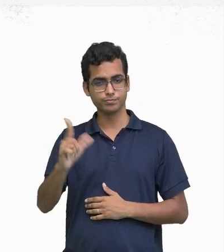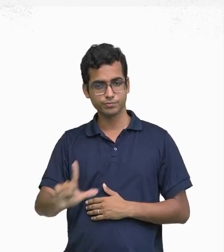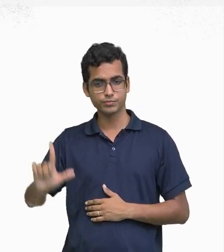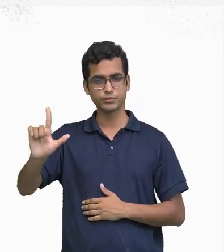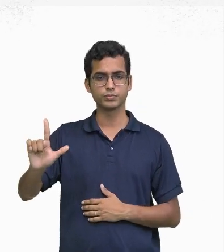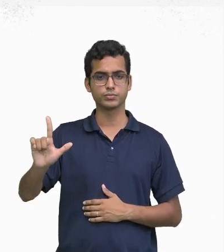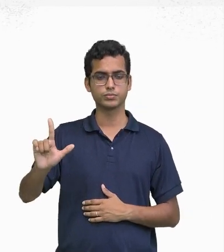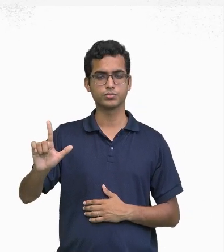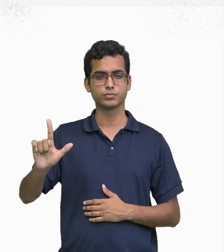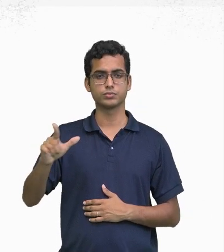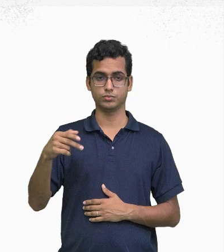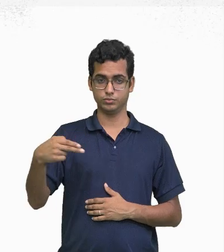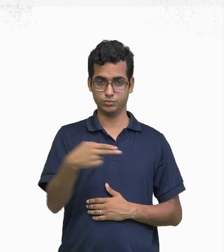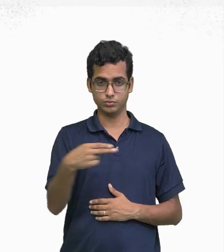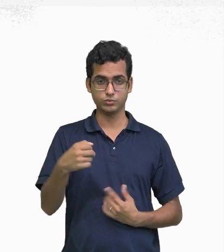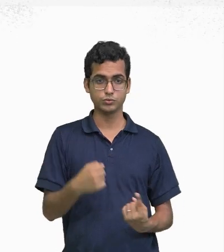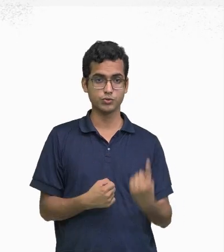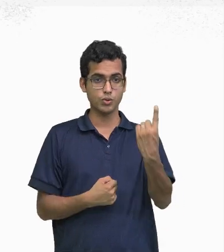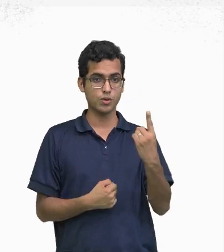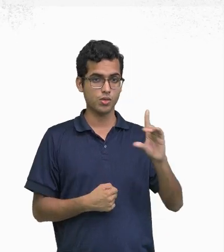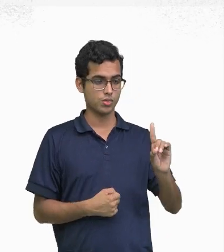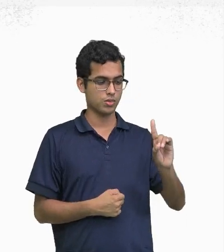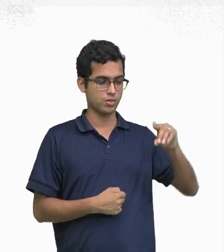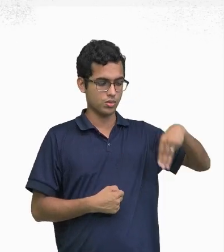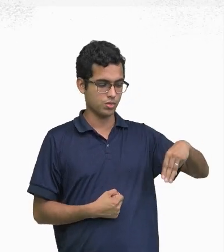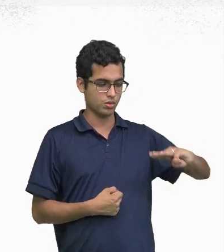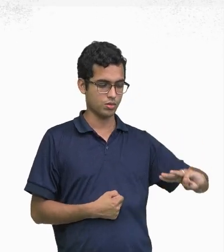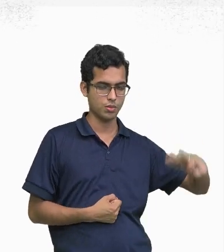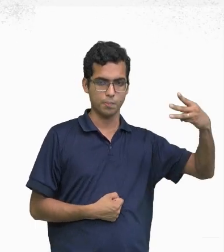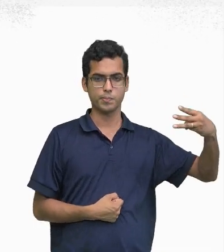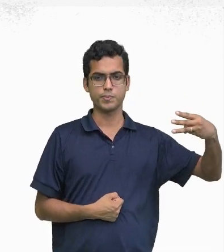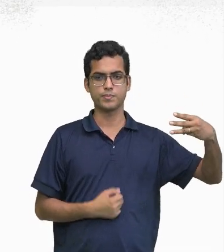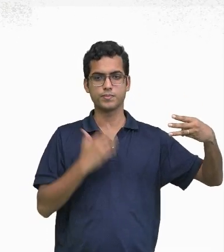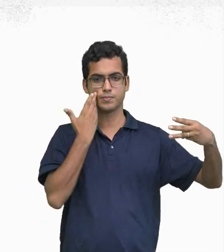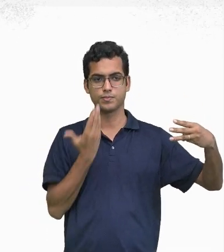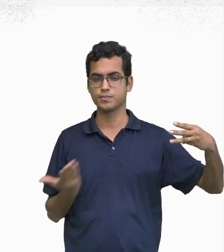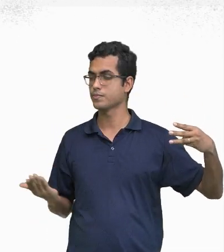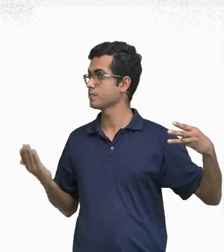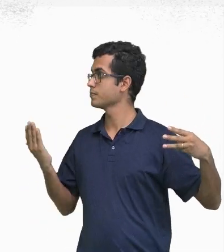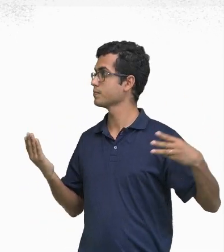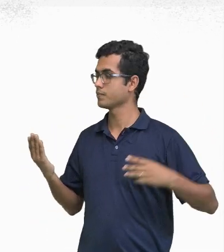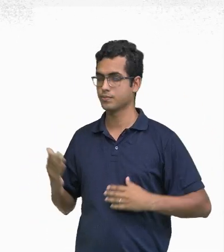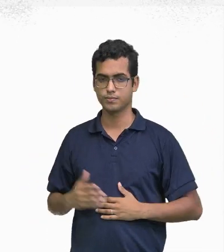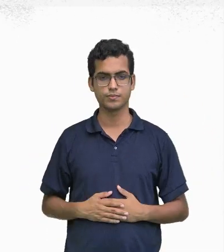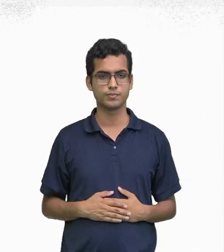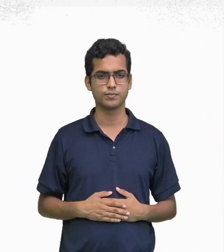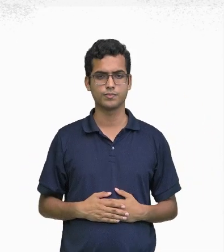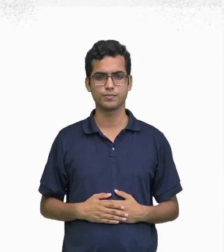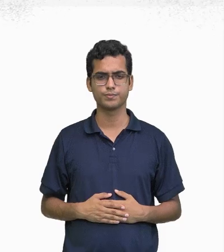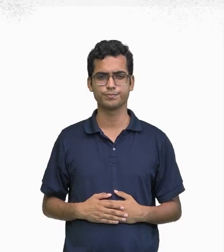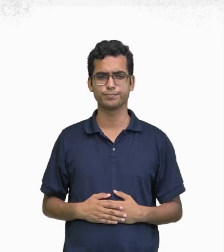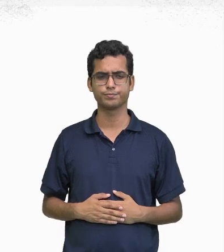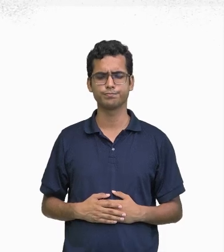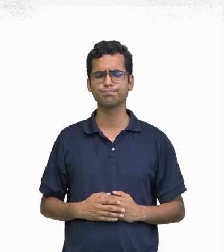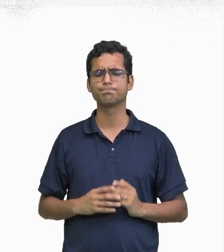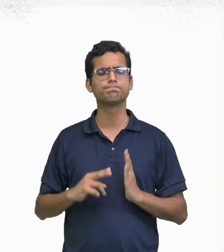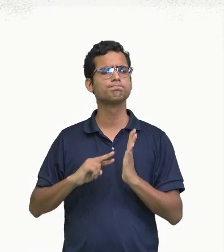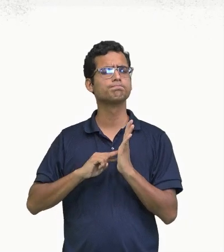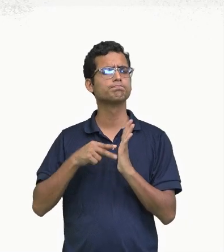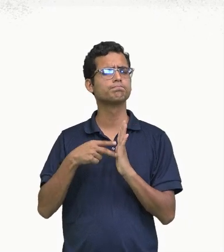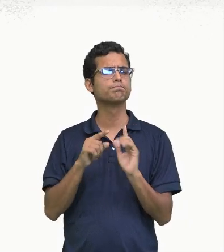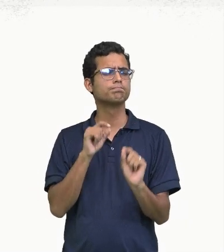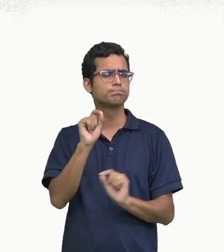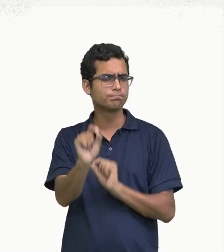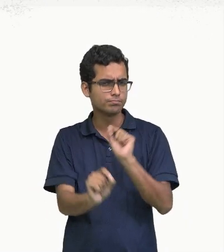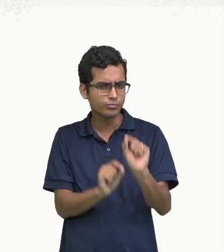litro corresponde a 1 decímetro cúbico. O que isso significa? Isso significa que um cubo